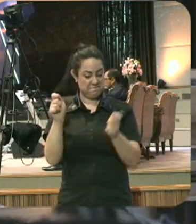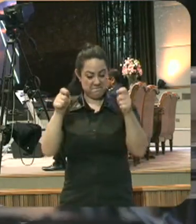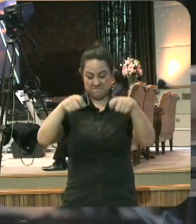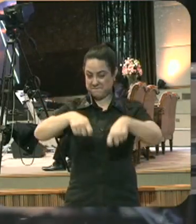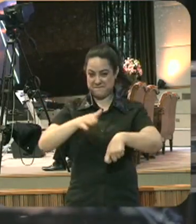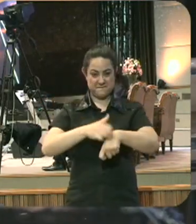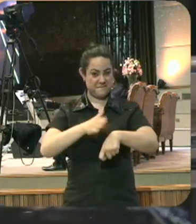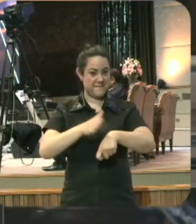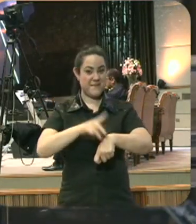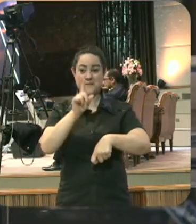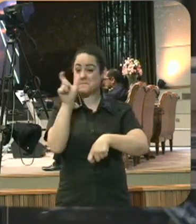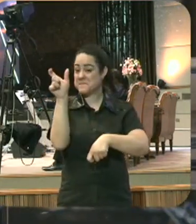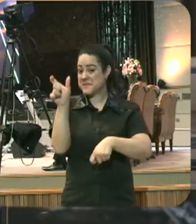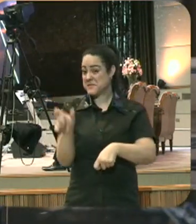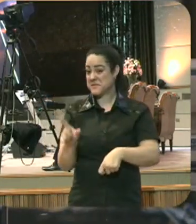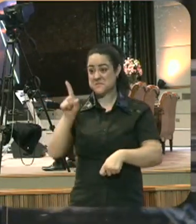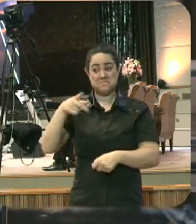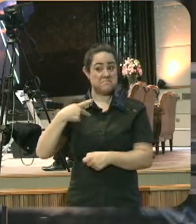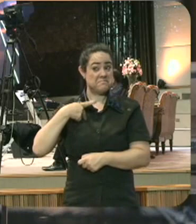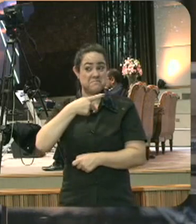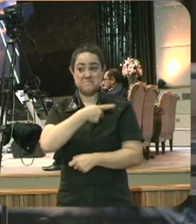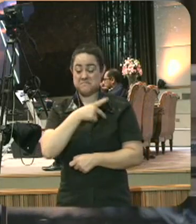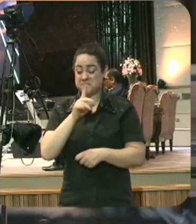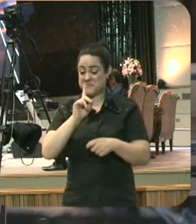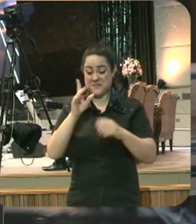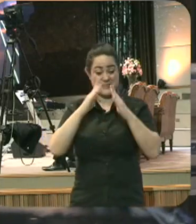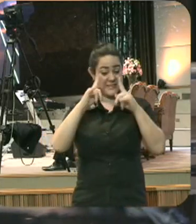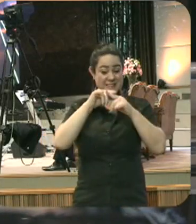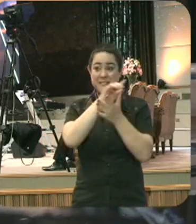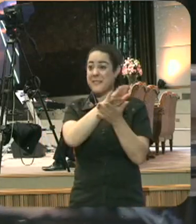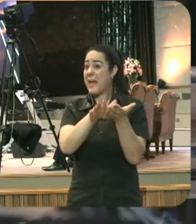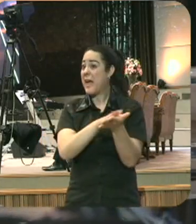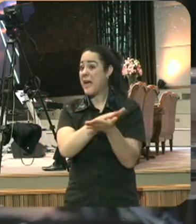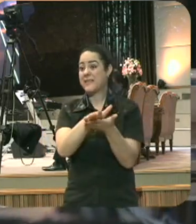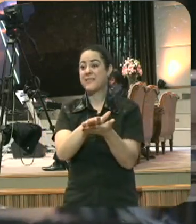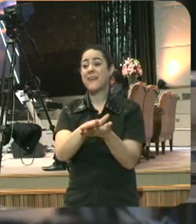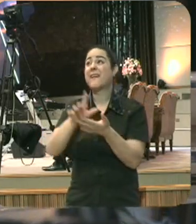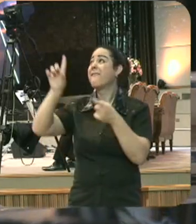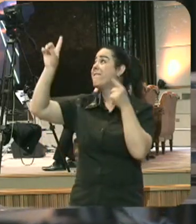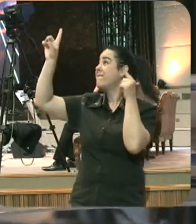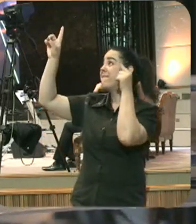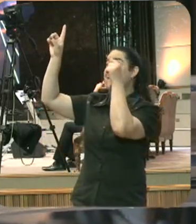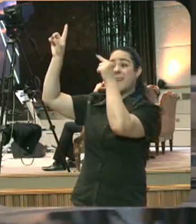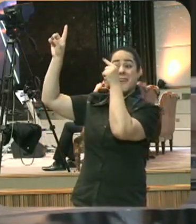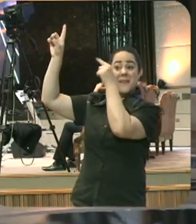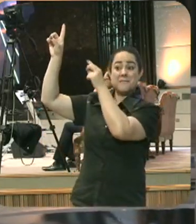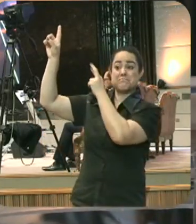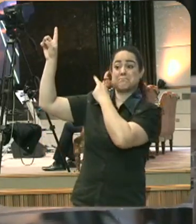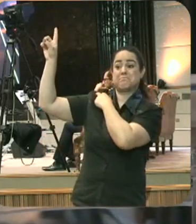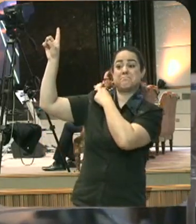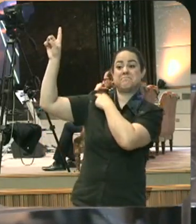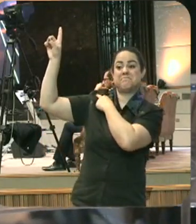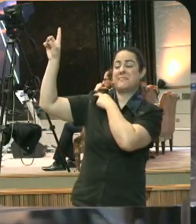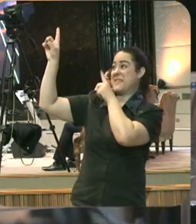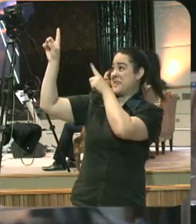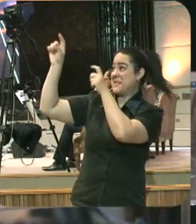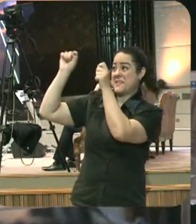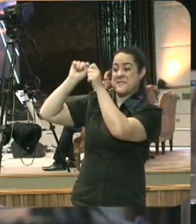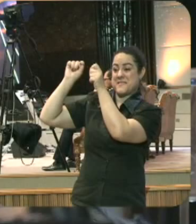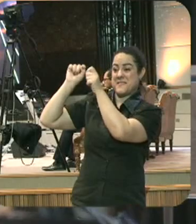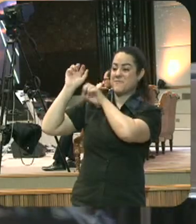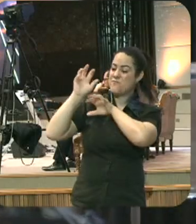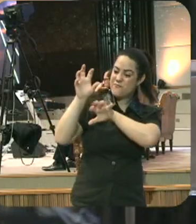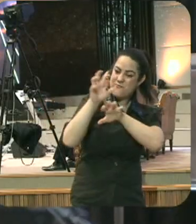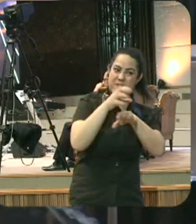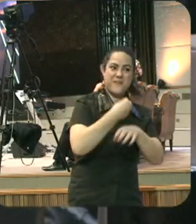capacidade, não é a pessoa, não é o pastor, não é a igreja. Está entendendo? É o Deus Todo-Poderoso que está operando na nossa